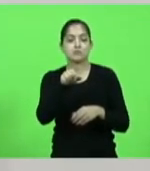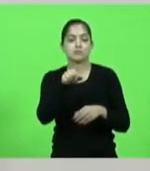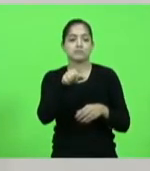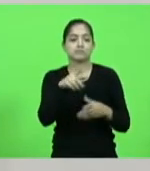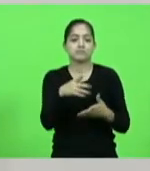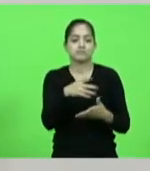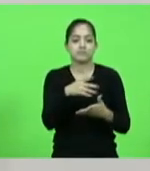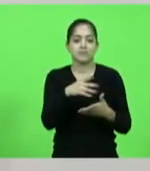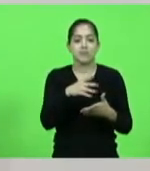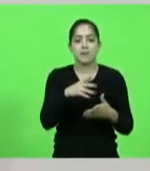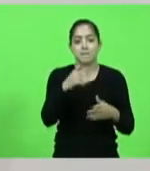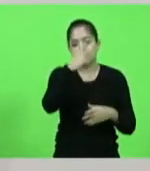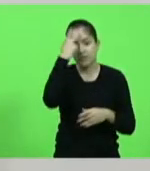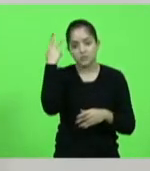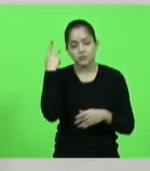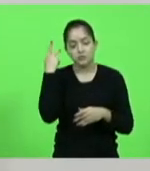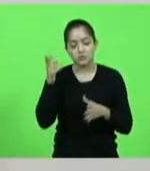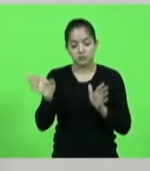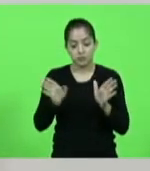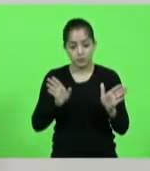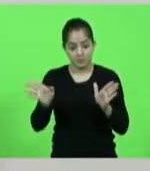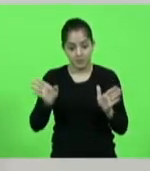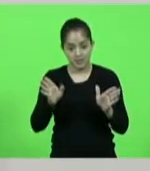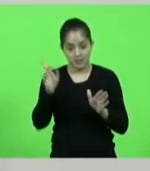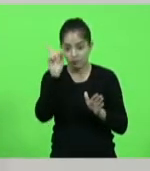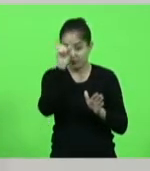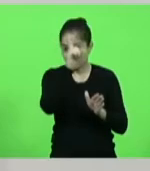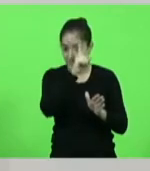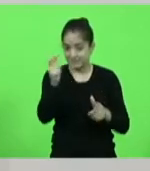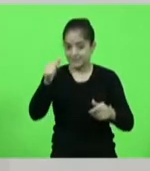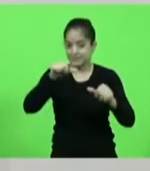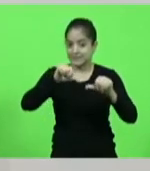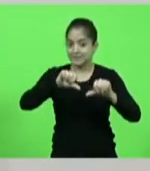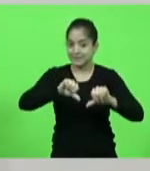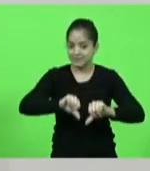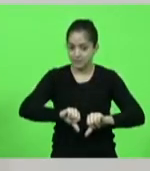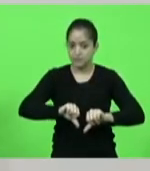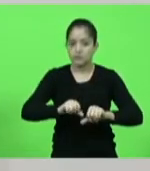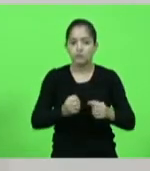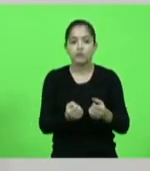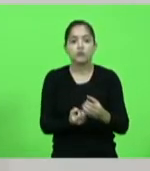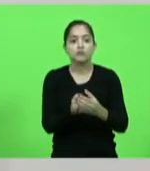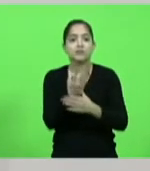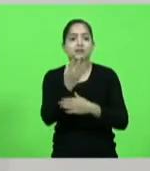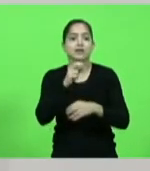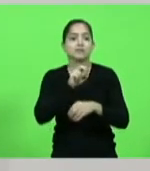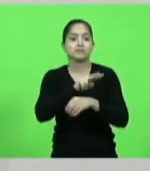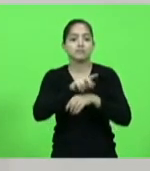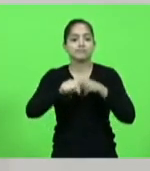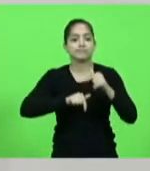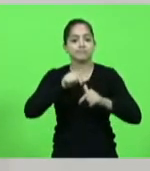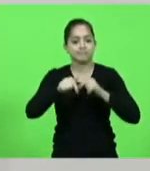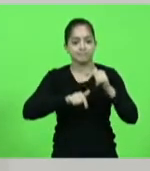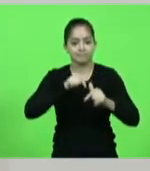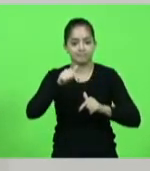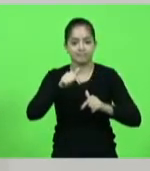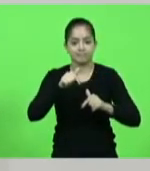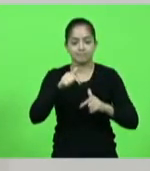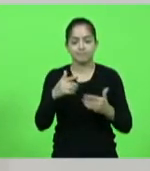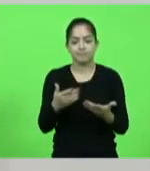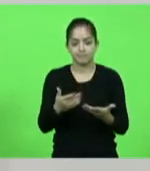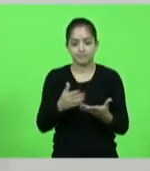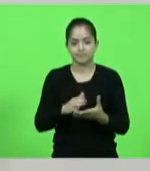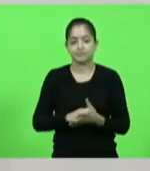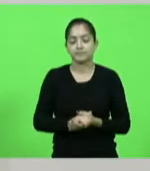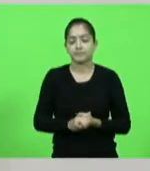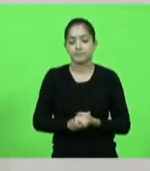de crise. Durante um período de crise foram criadas vagas de empregos diretos, não contando com os